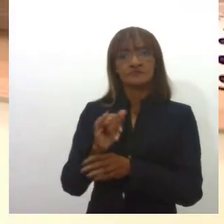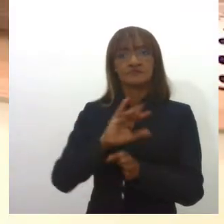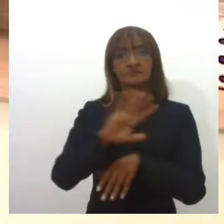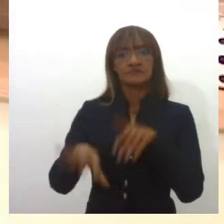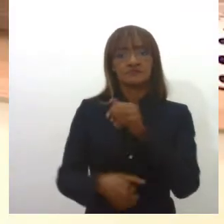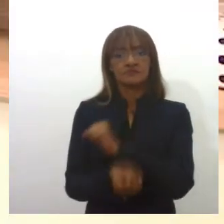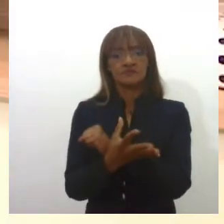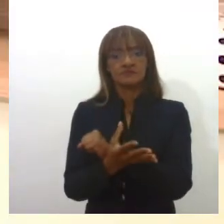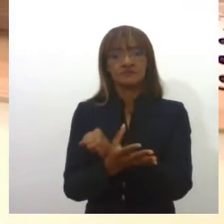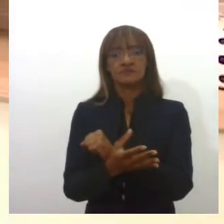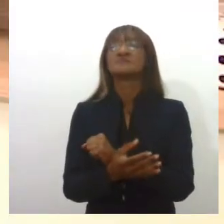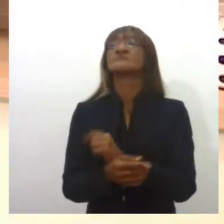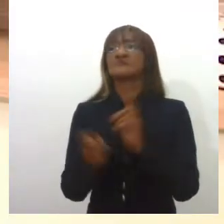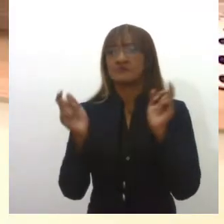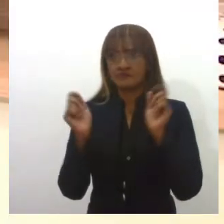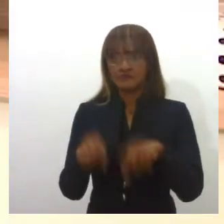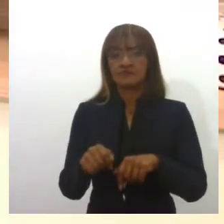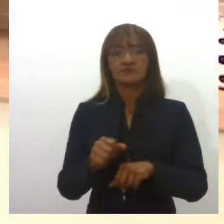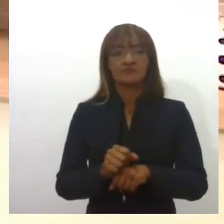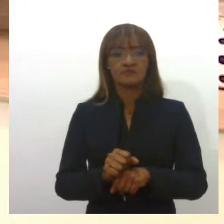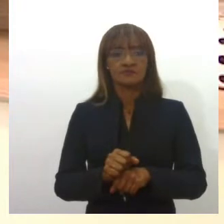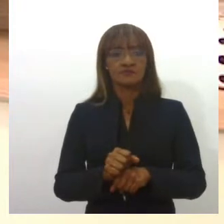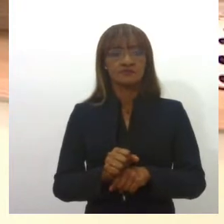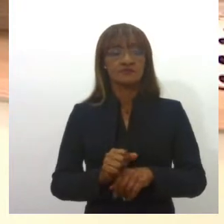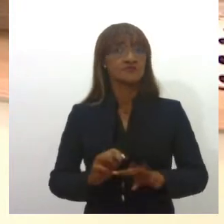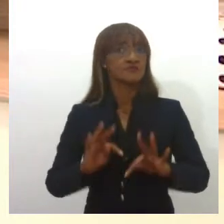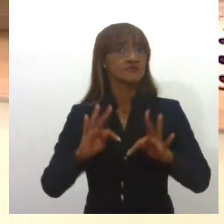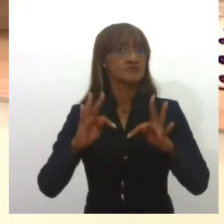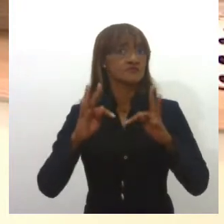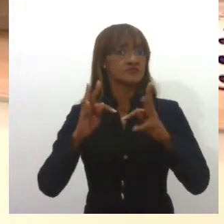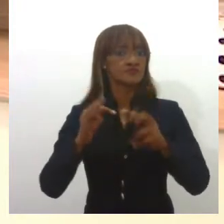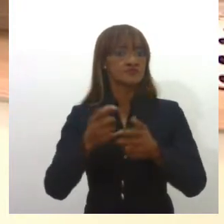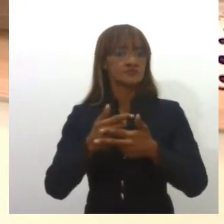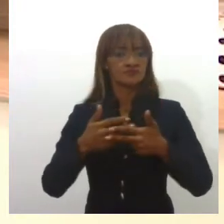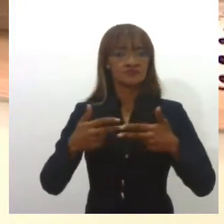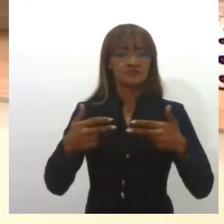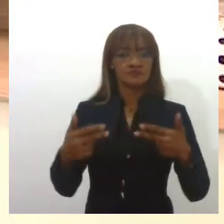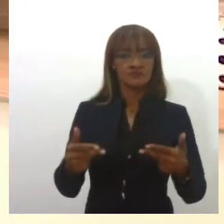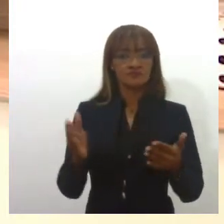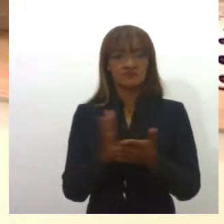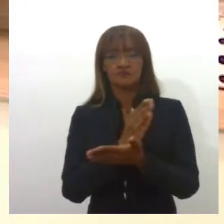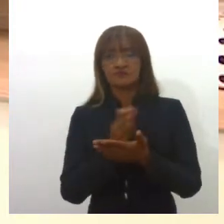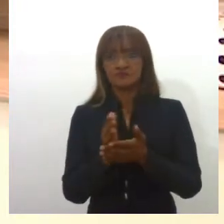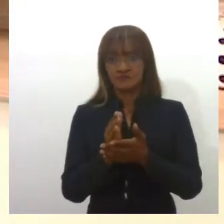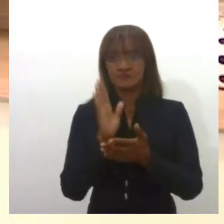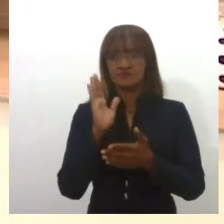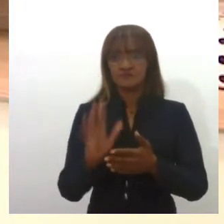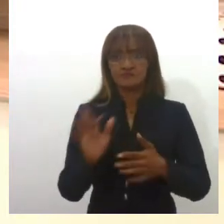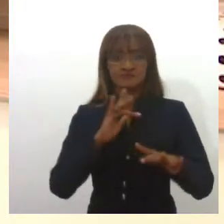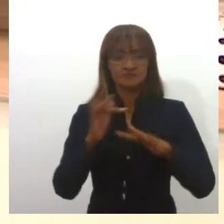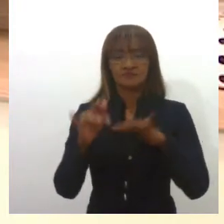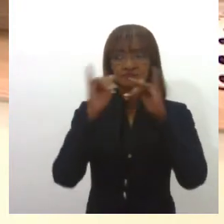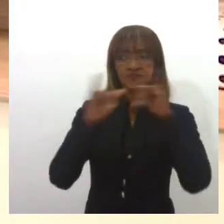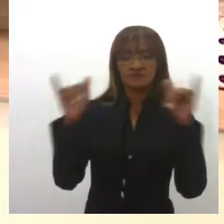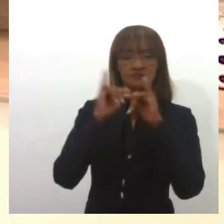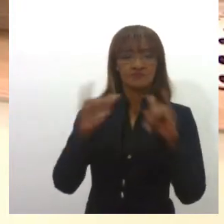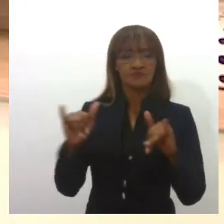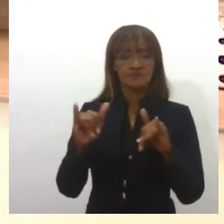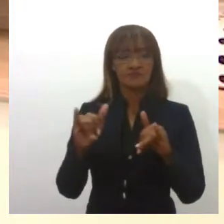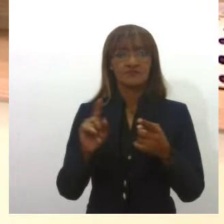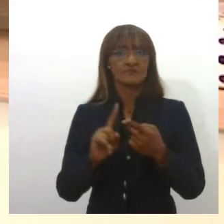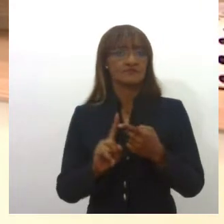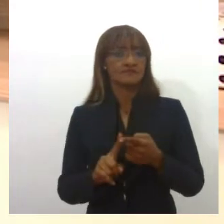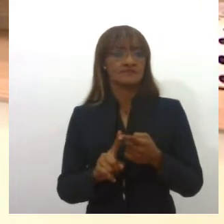pode ser controlado pelas instituições mais sólidas, por plataformas digitais que façam acompanhamento da transparência, por